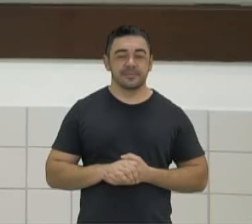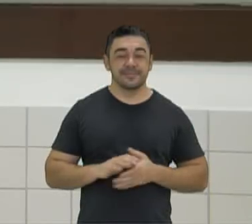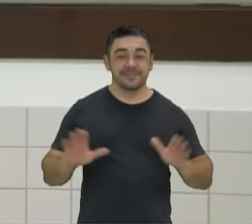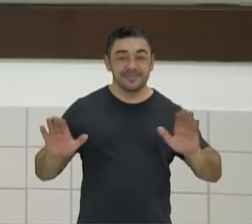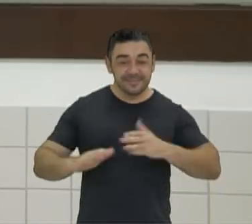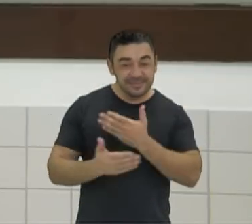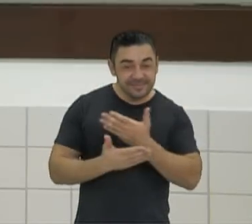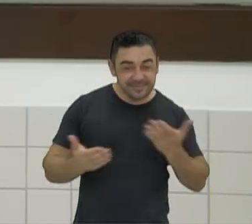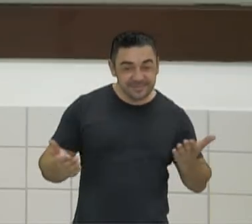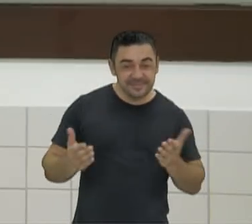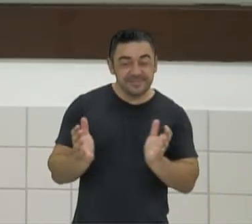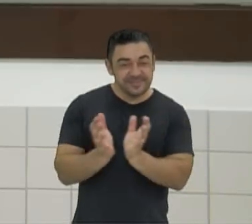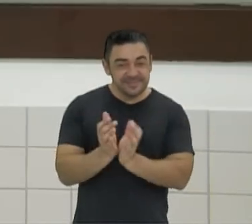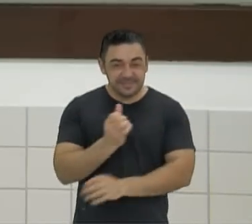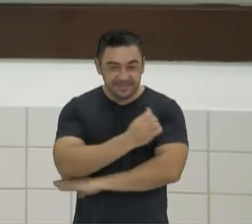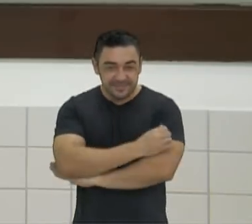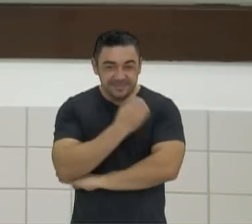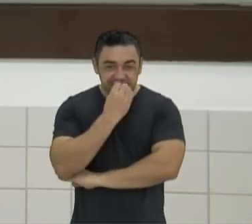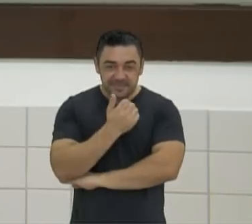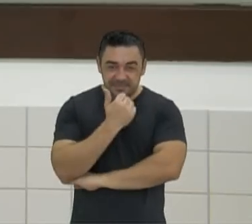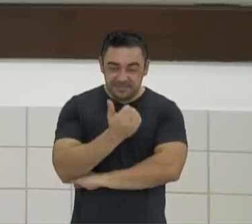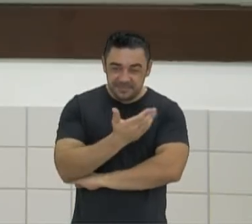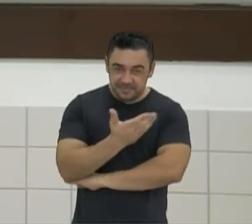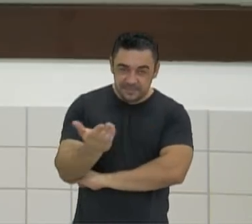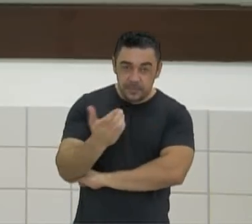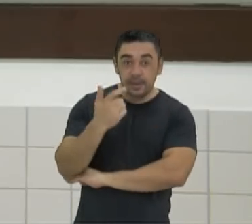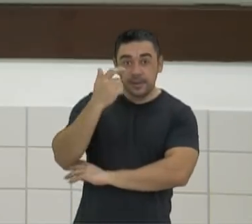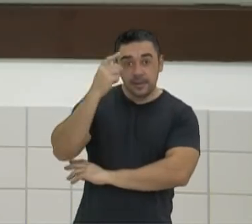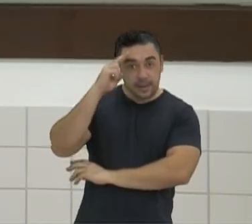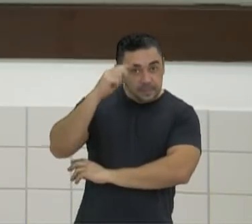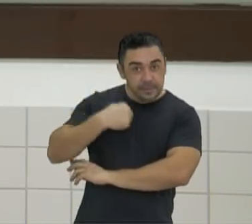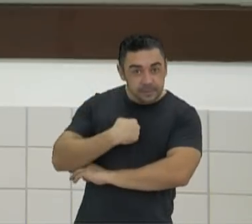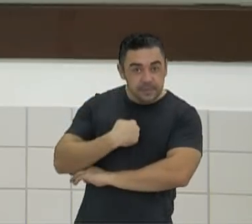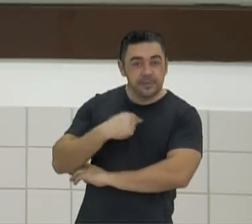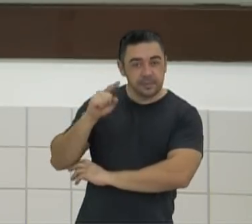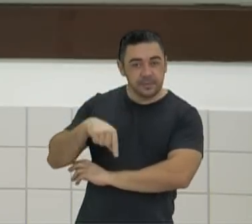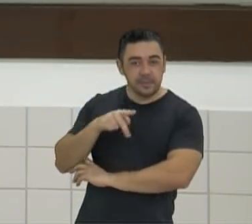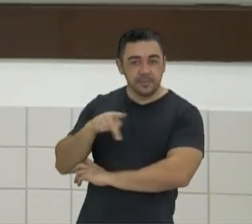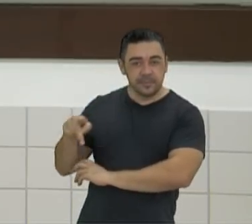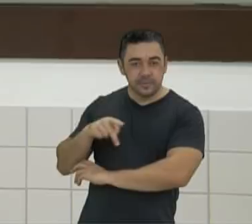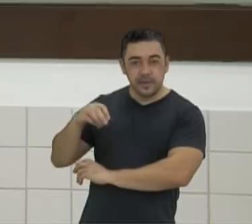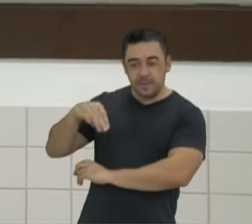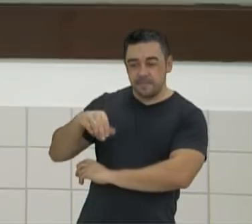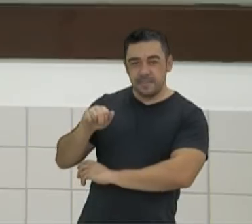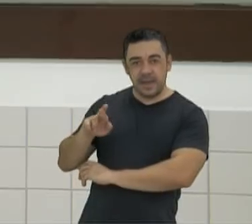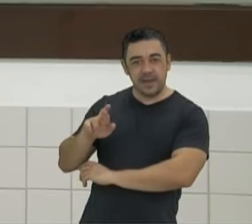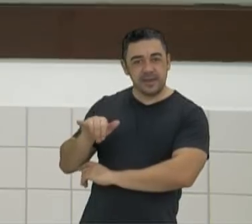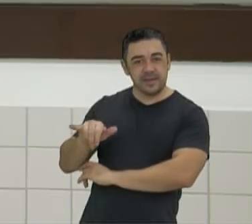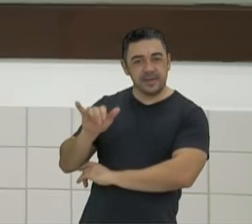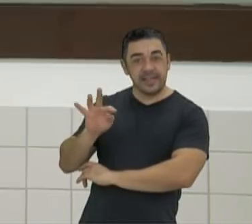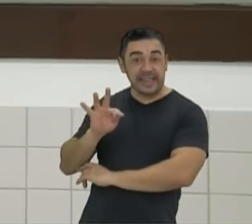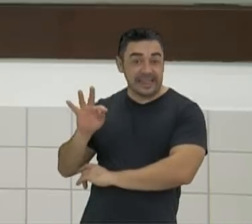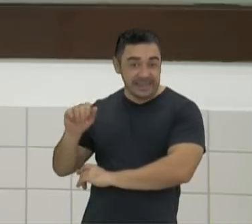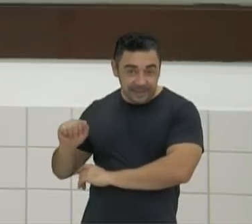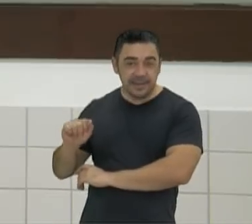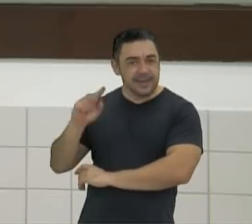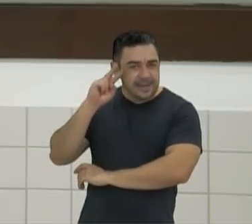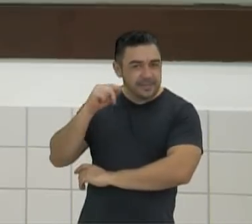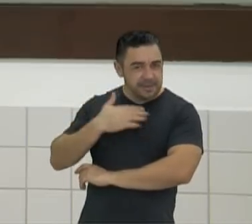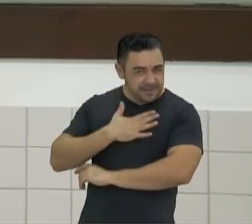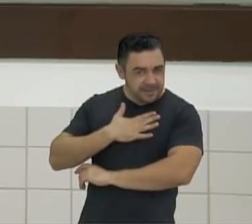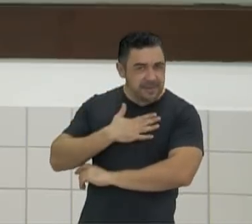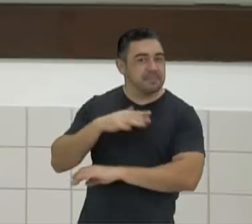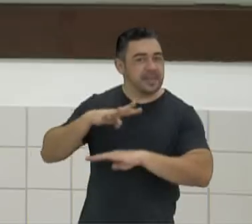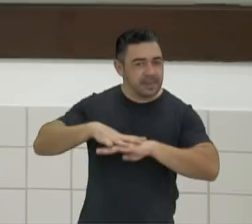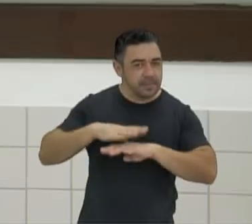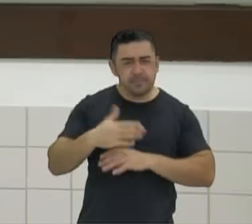E aí, galera do sexto ano, tudo bem? Lembram? Sou a professora Marita e trabalho o que com vocês? Matemática. Então, corre lá, pega o